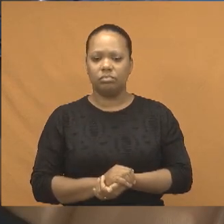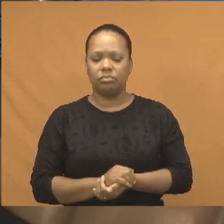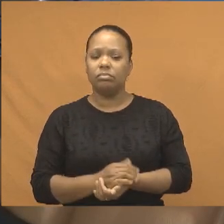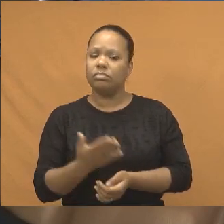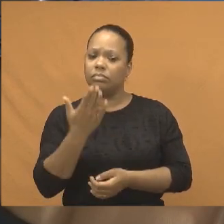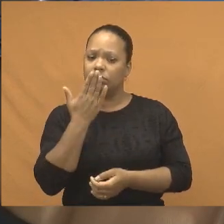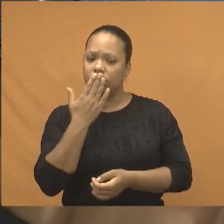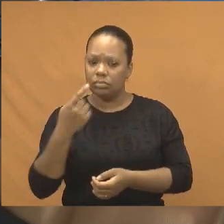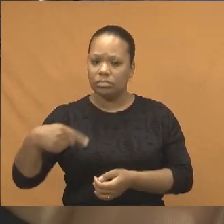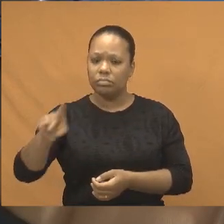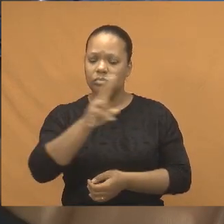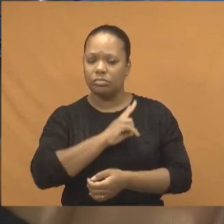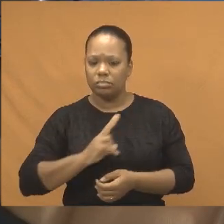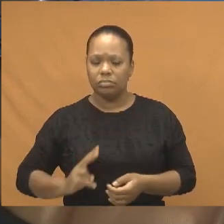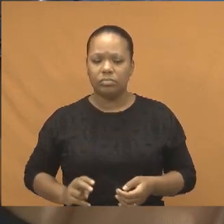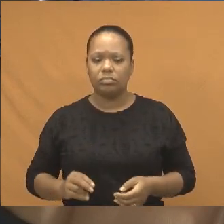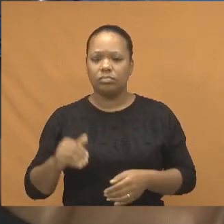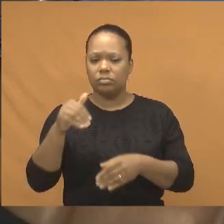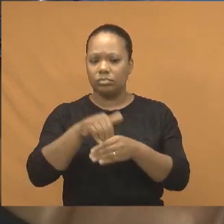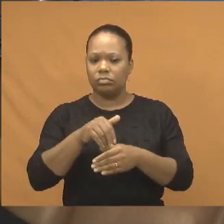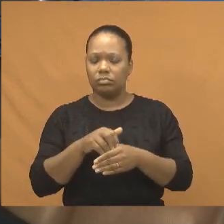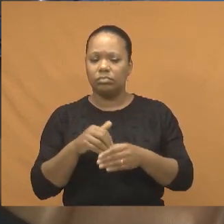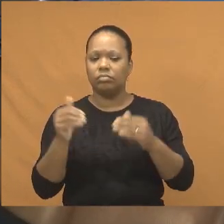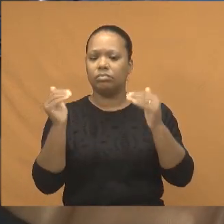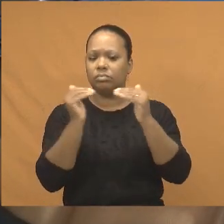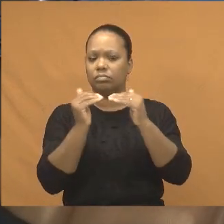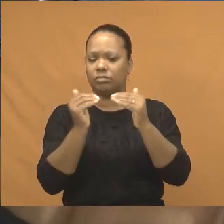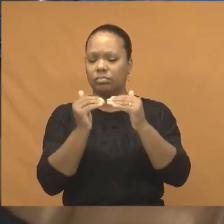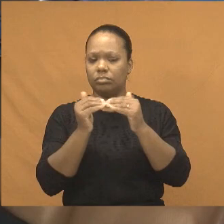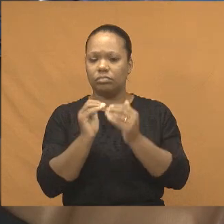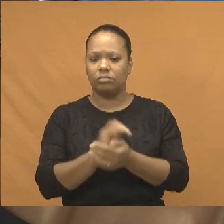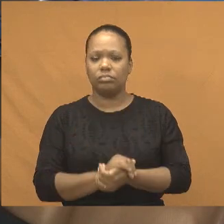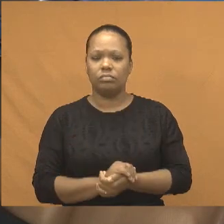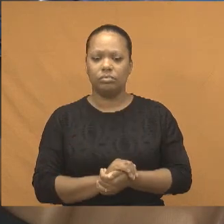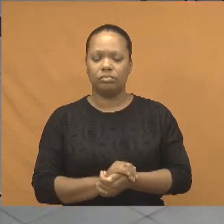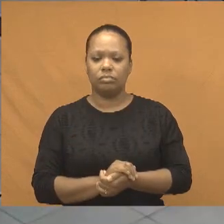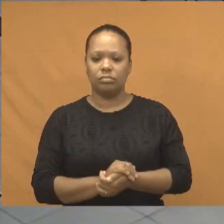peço voto favorável aos vereadores.